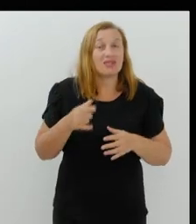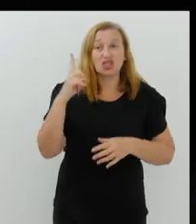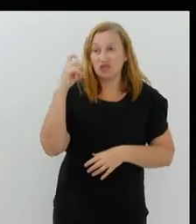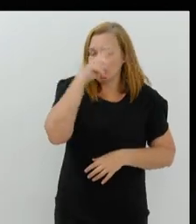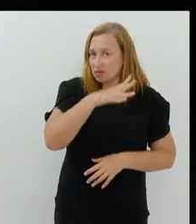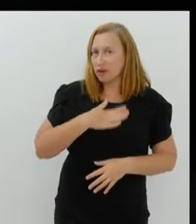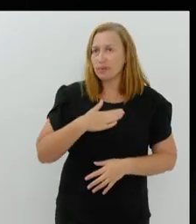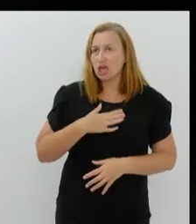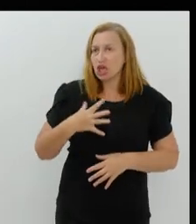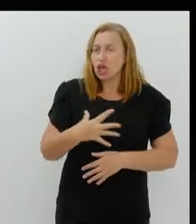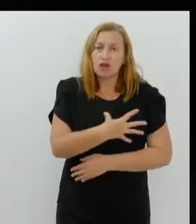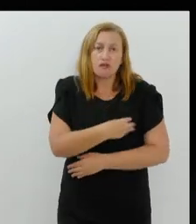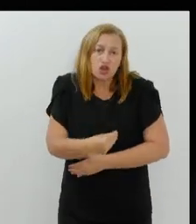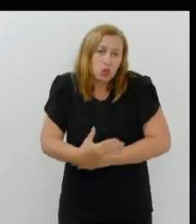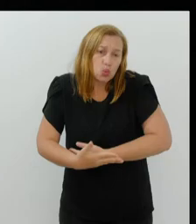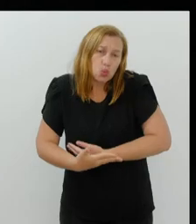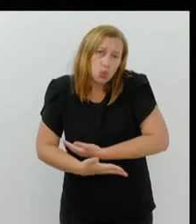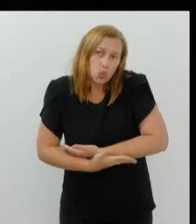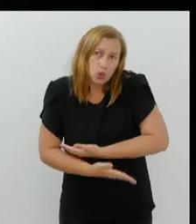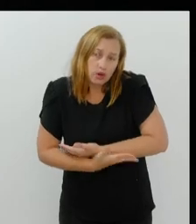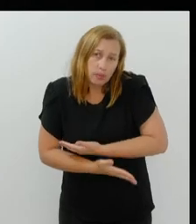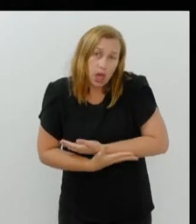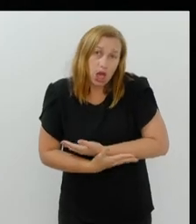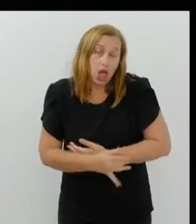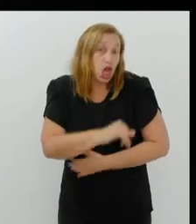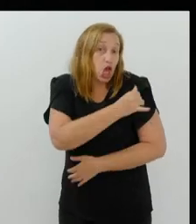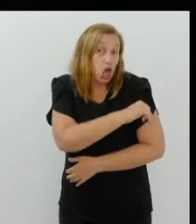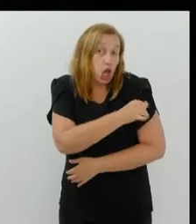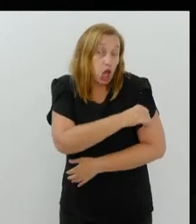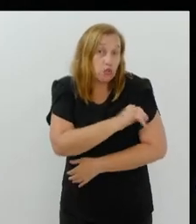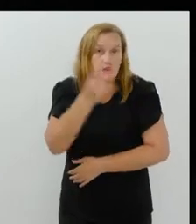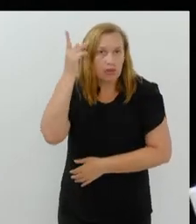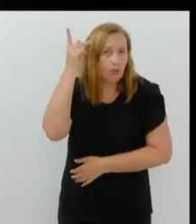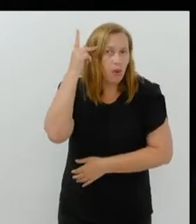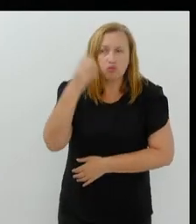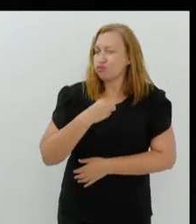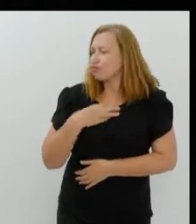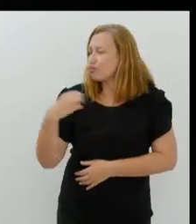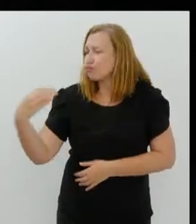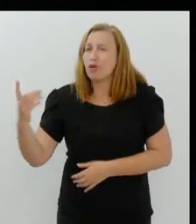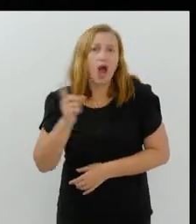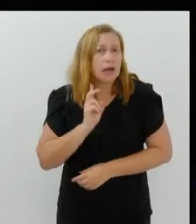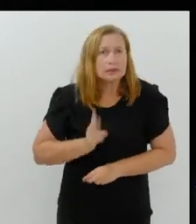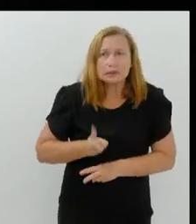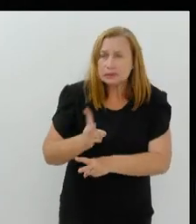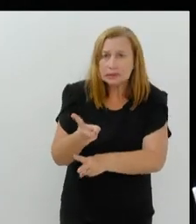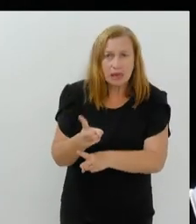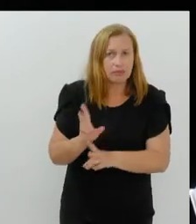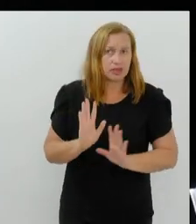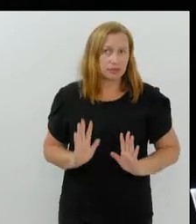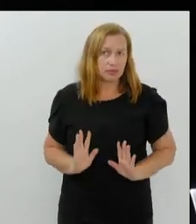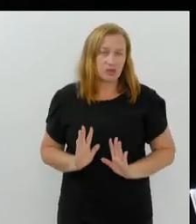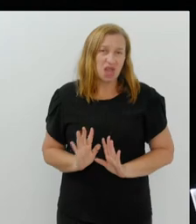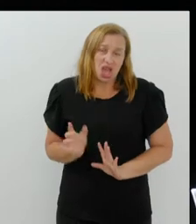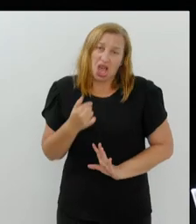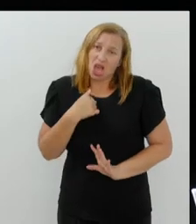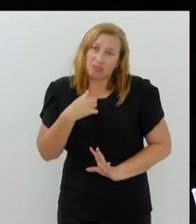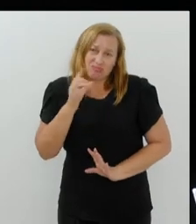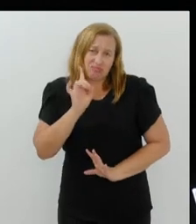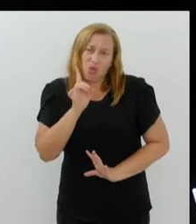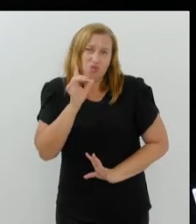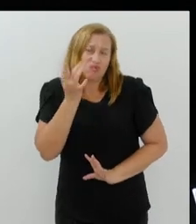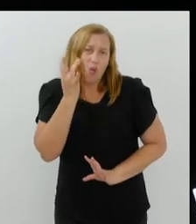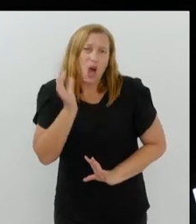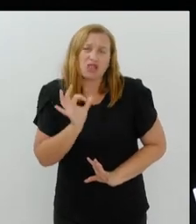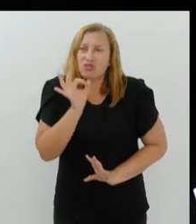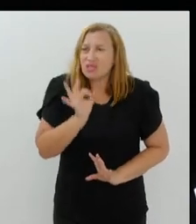muito... complicado para mim com um filho pequeno ficar fazendo Rio São Paulo, eu tava fazendo Vila e Império. E